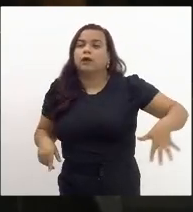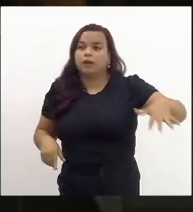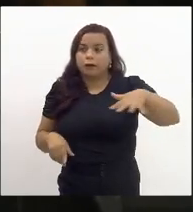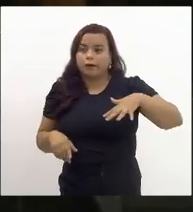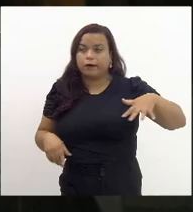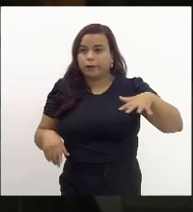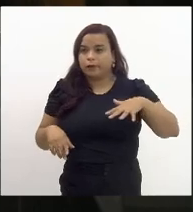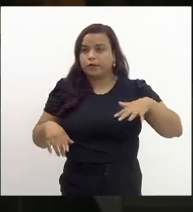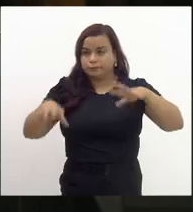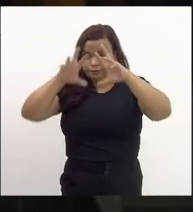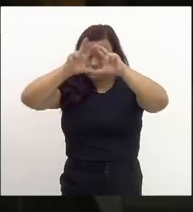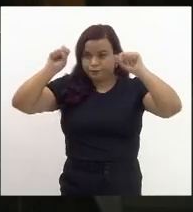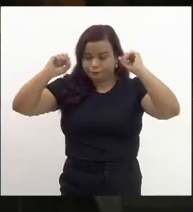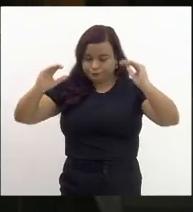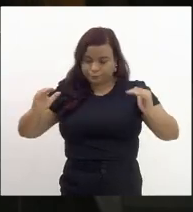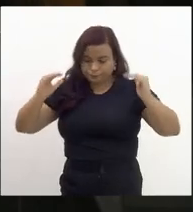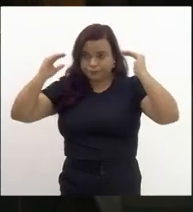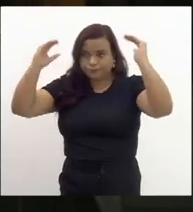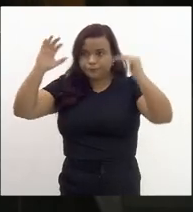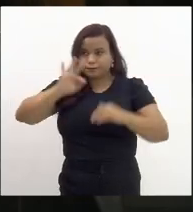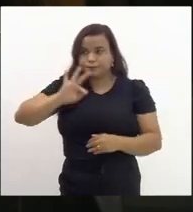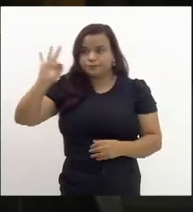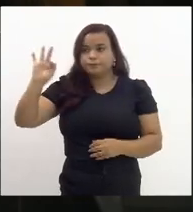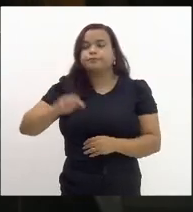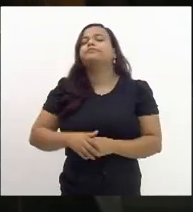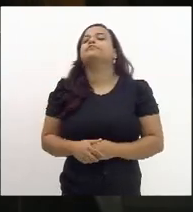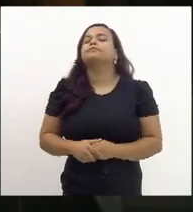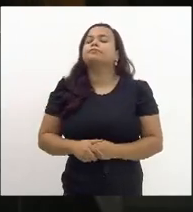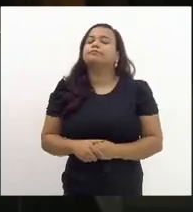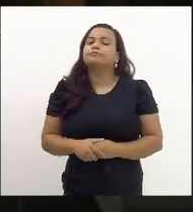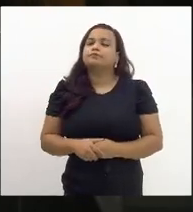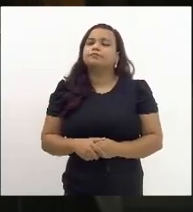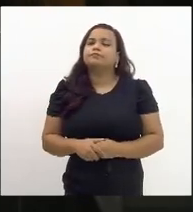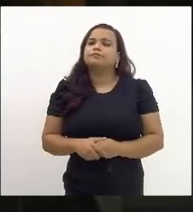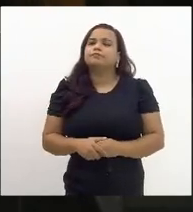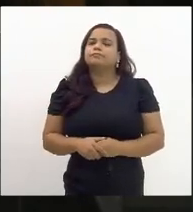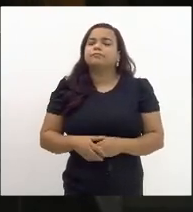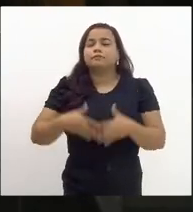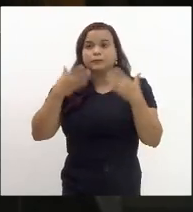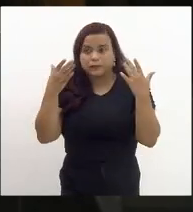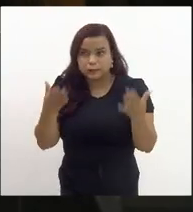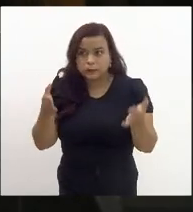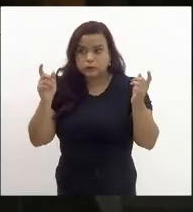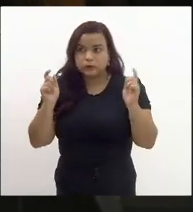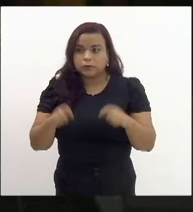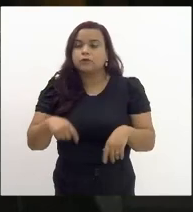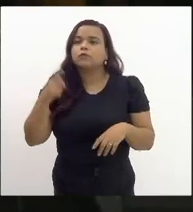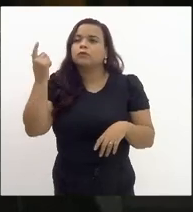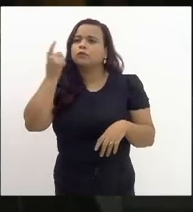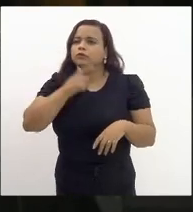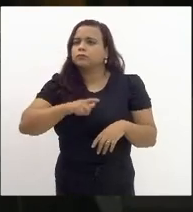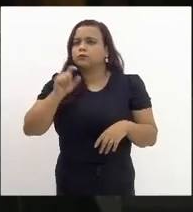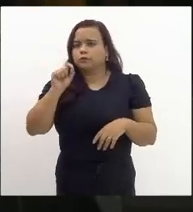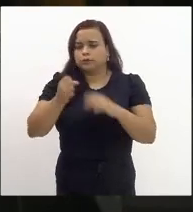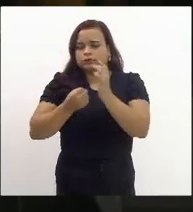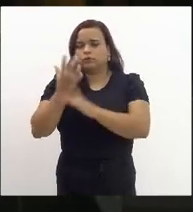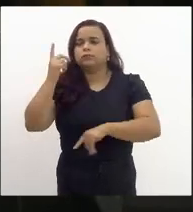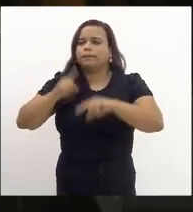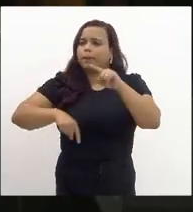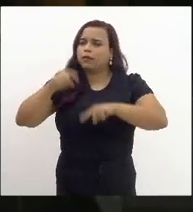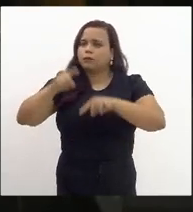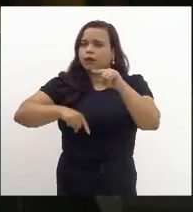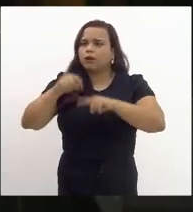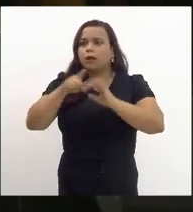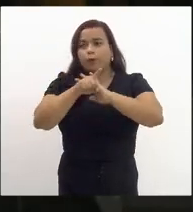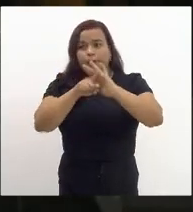do Supremo Tribunal Federal. Para que isso seja material de